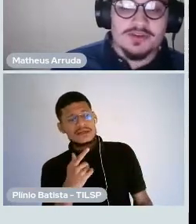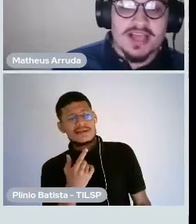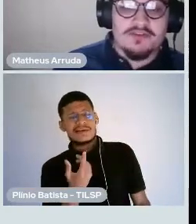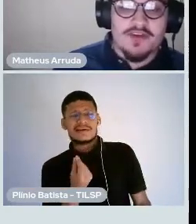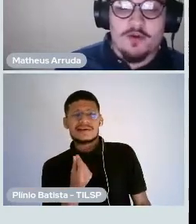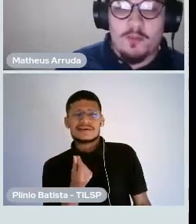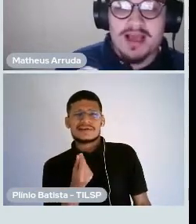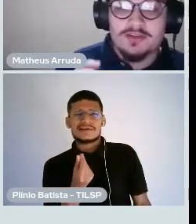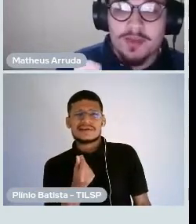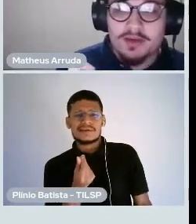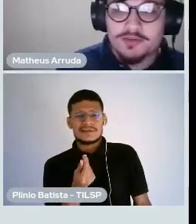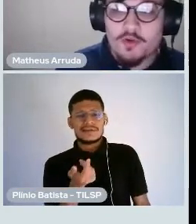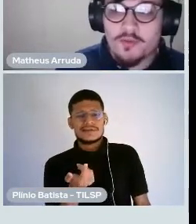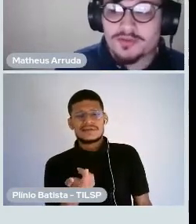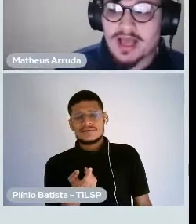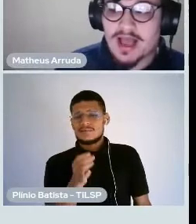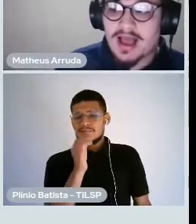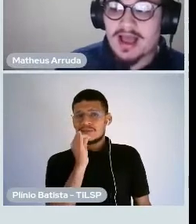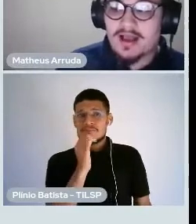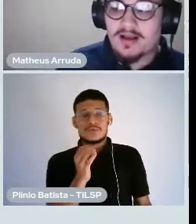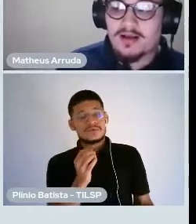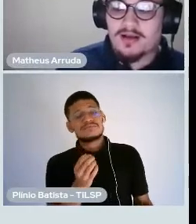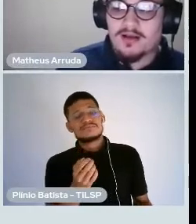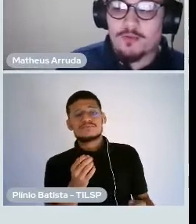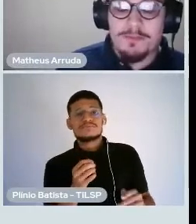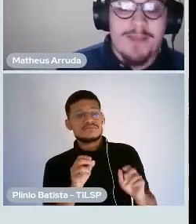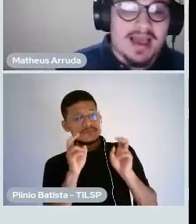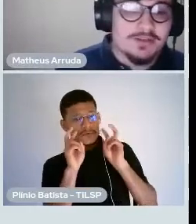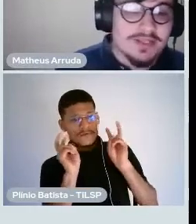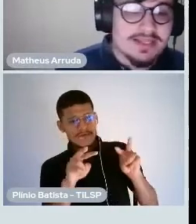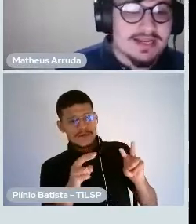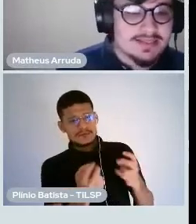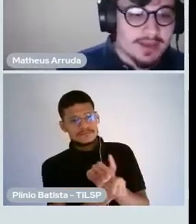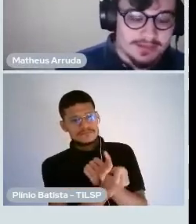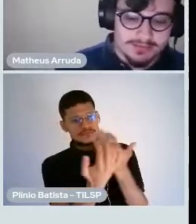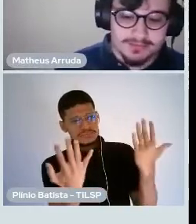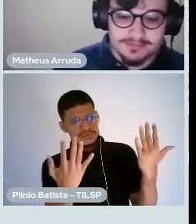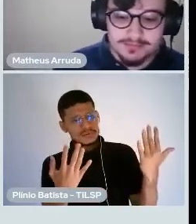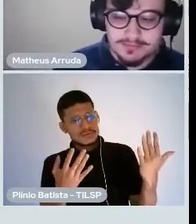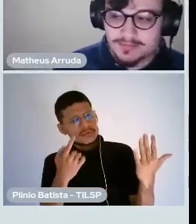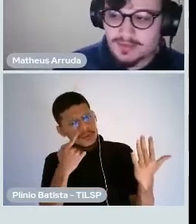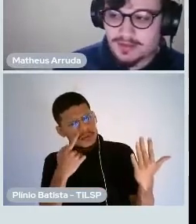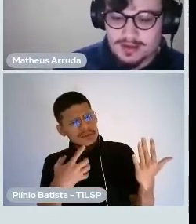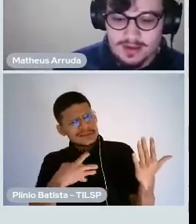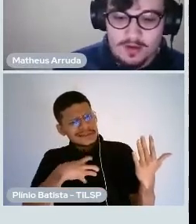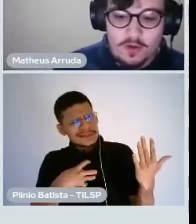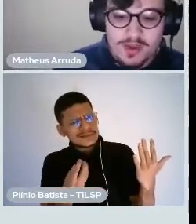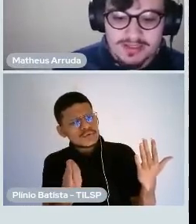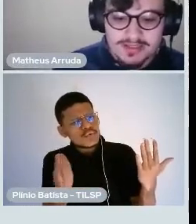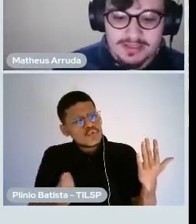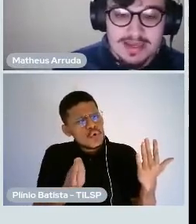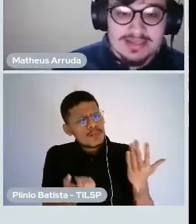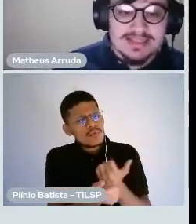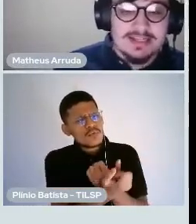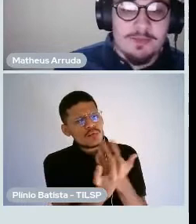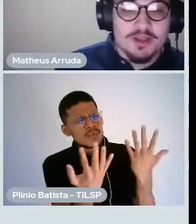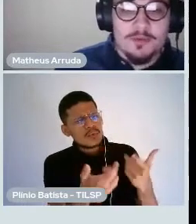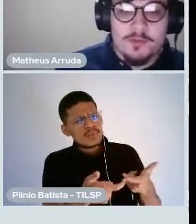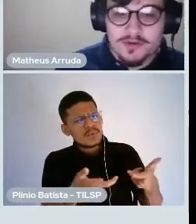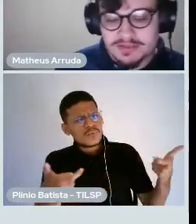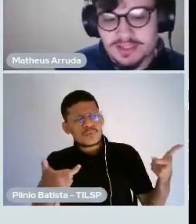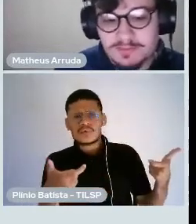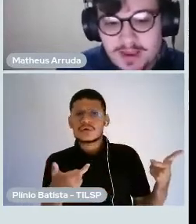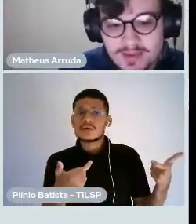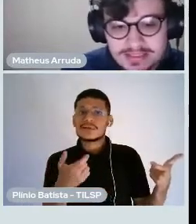a gente consegue ver mais ou menos como está o impacto desse crescimento. Como assim? Se a gente